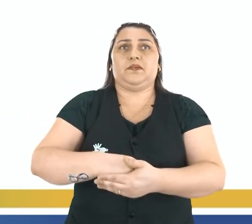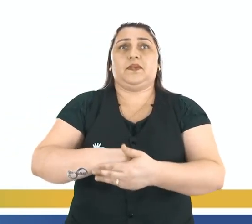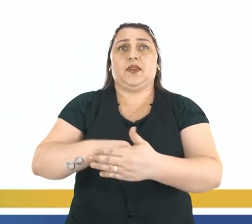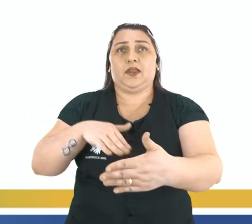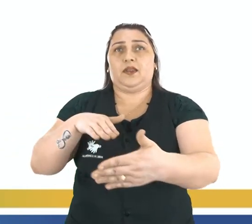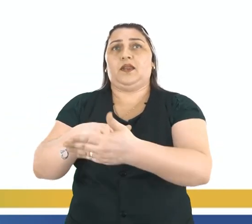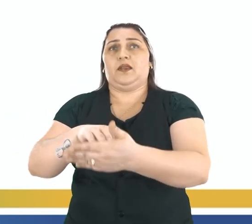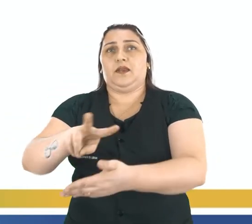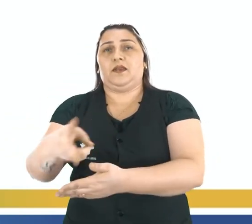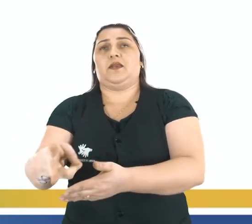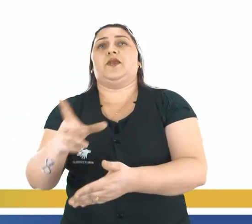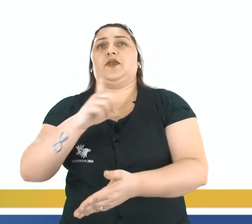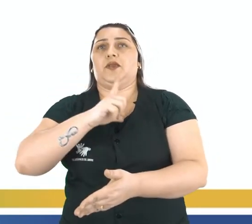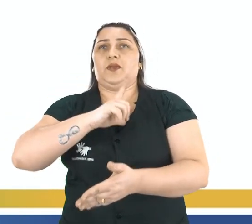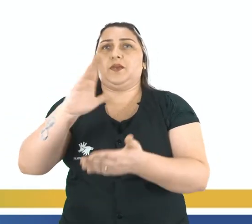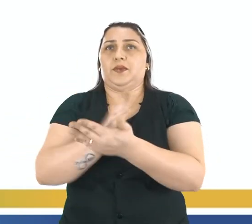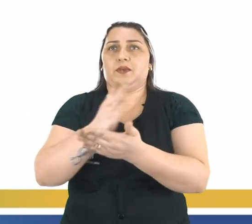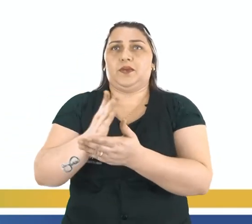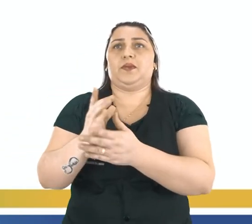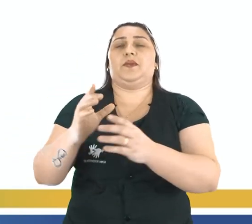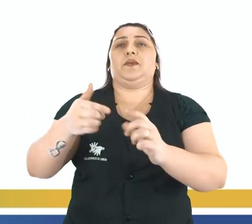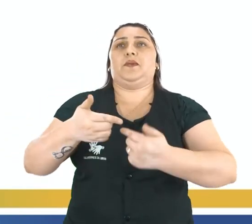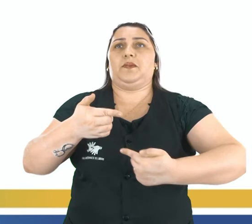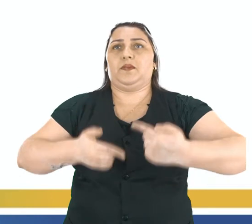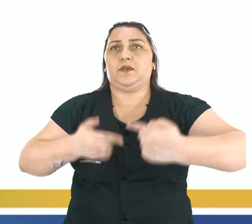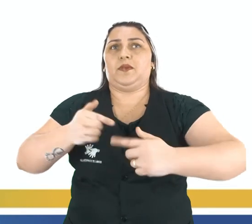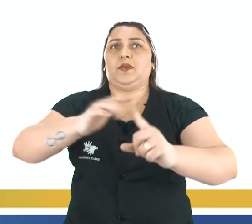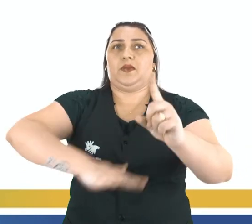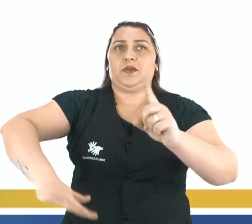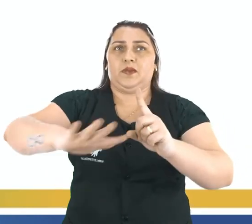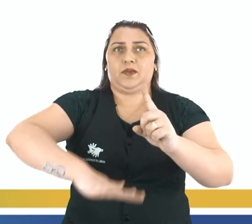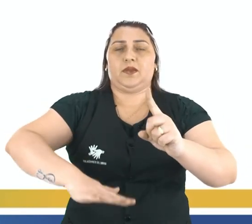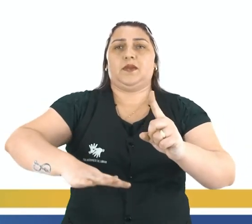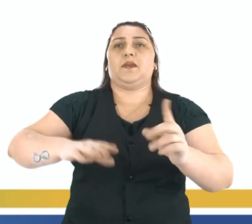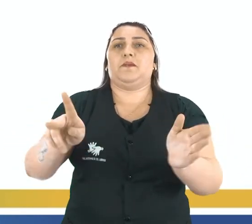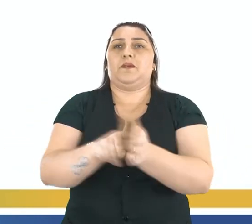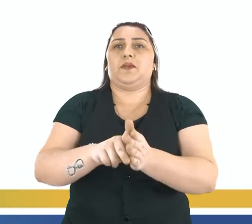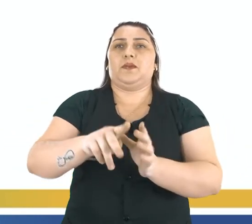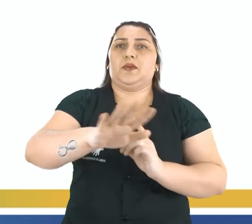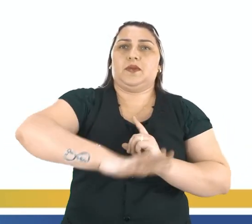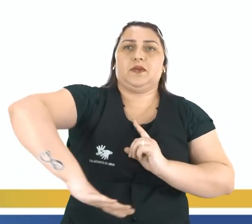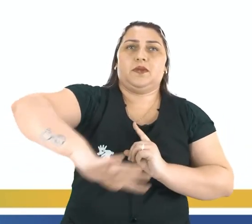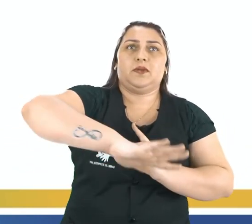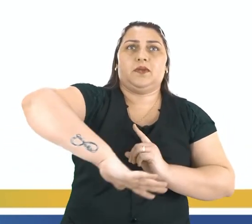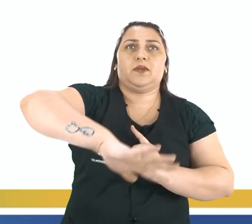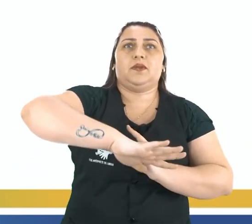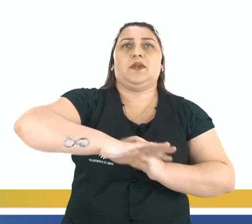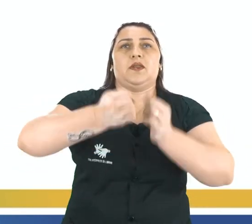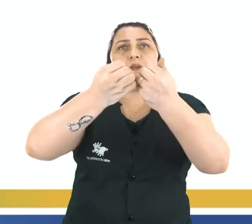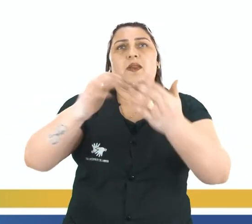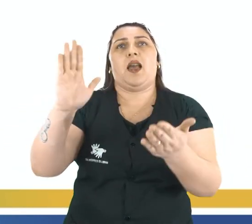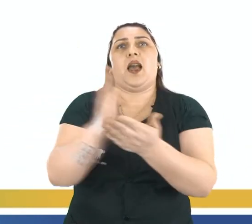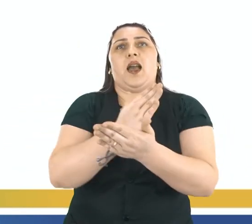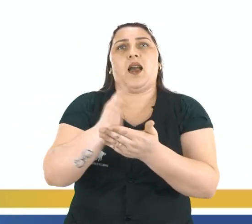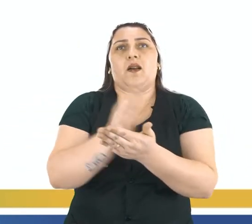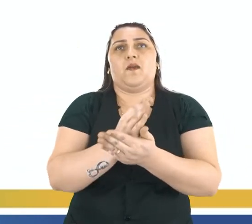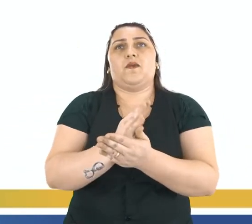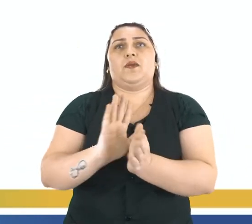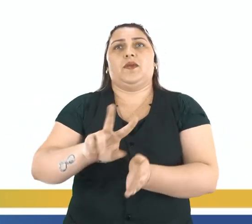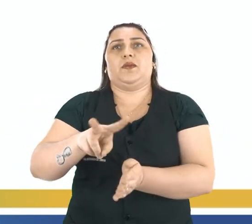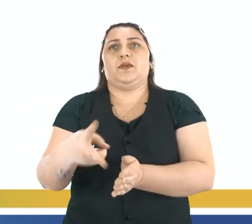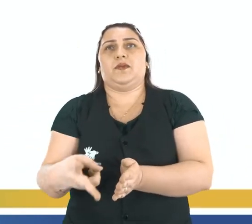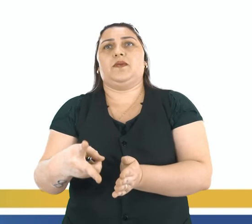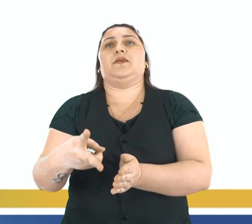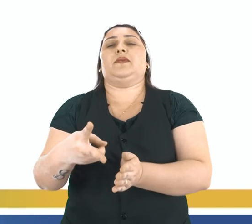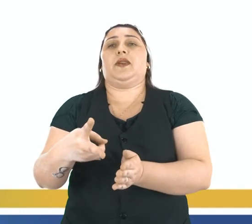Essa oposição ela ocorria nos mais diversos aspectos políticos e sociais da sociedade. Descreva alguns cenários de oposição